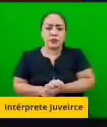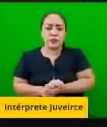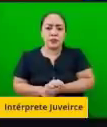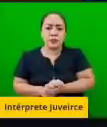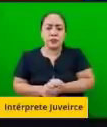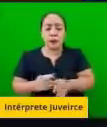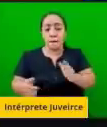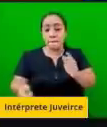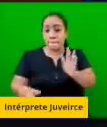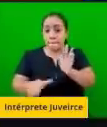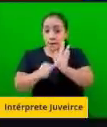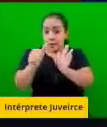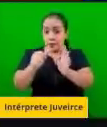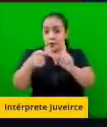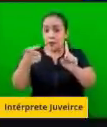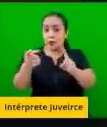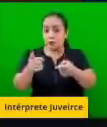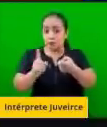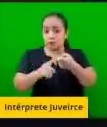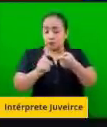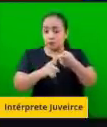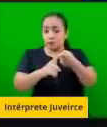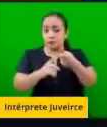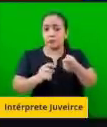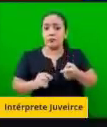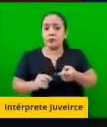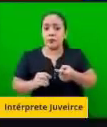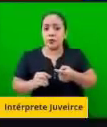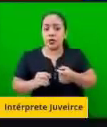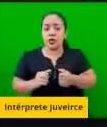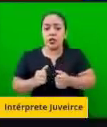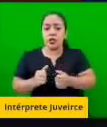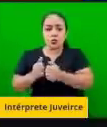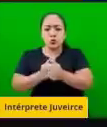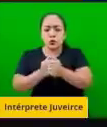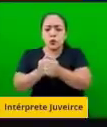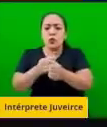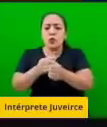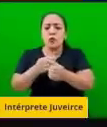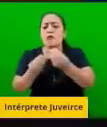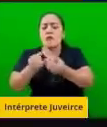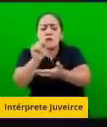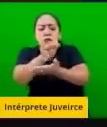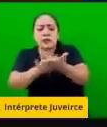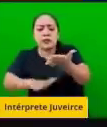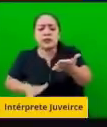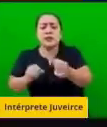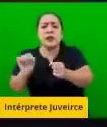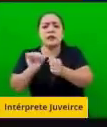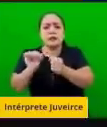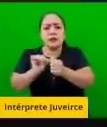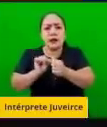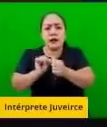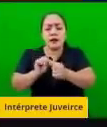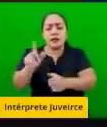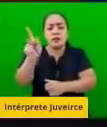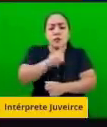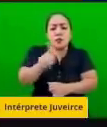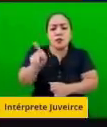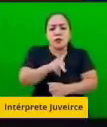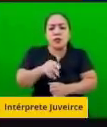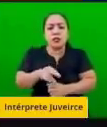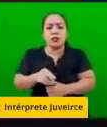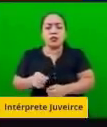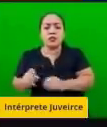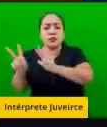Primeiro, o acompanhamento das atividades, ou seja, de que forma o professor vem fazendo esse acompanhamento